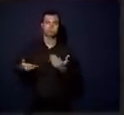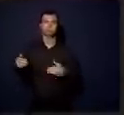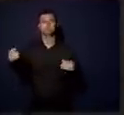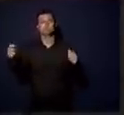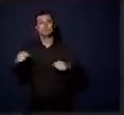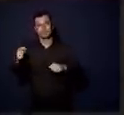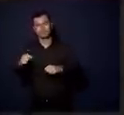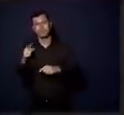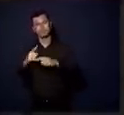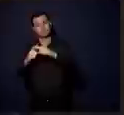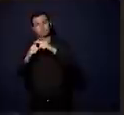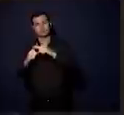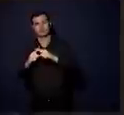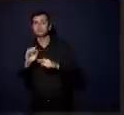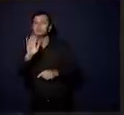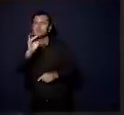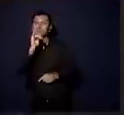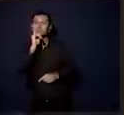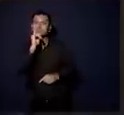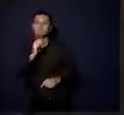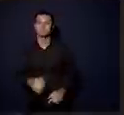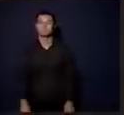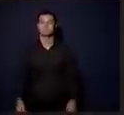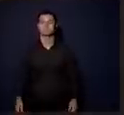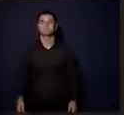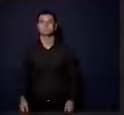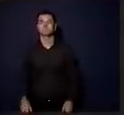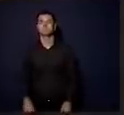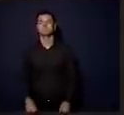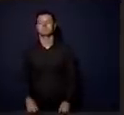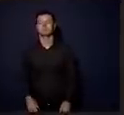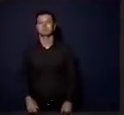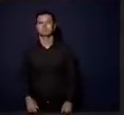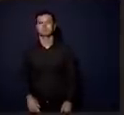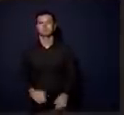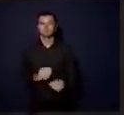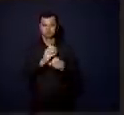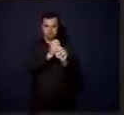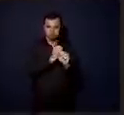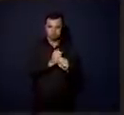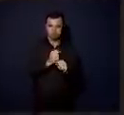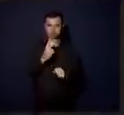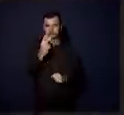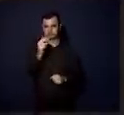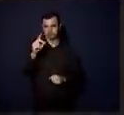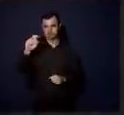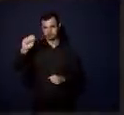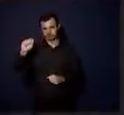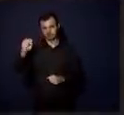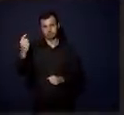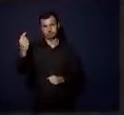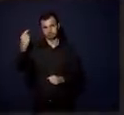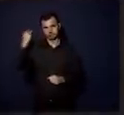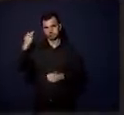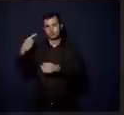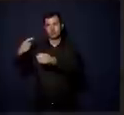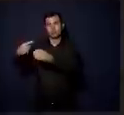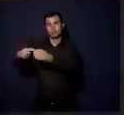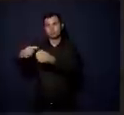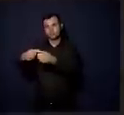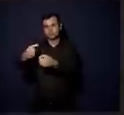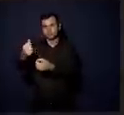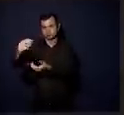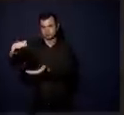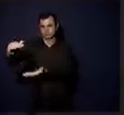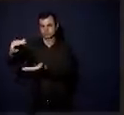tendo efeito positivo muitos vídeos só para dar um exemplo tem o que a gente fez os contatos com dados de 2018 quando você pega o município que tem a maior receita per